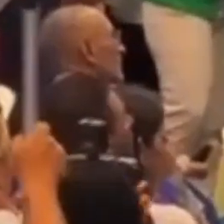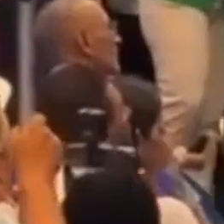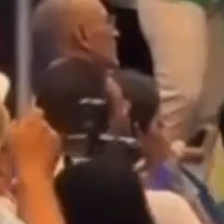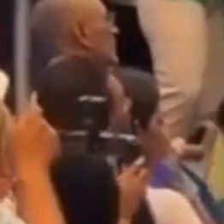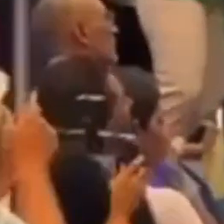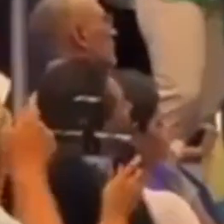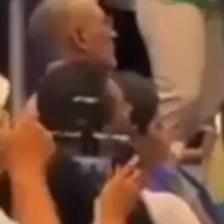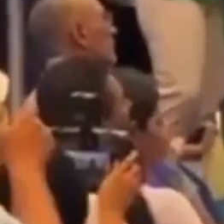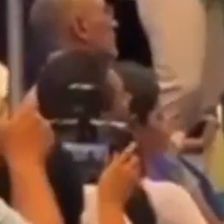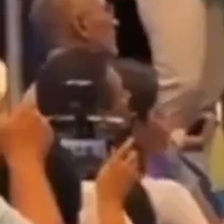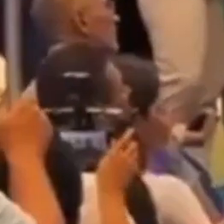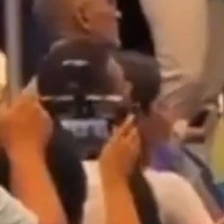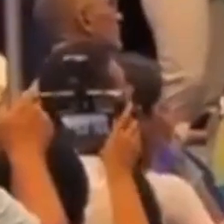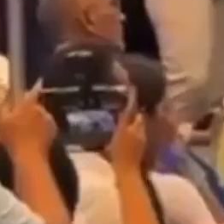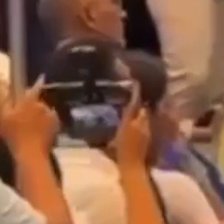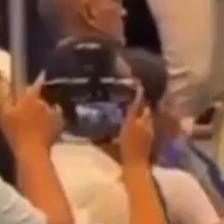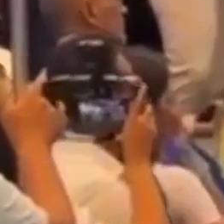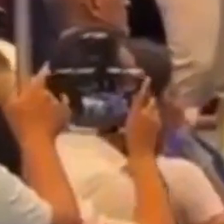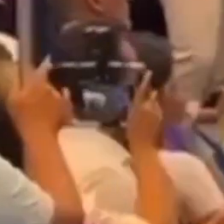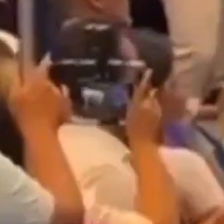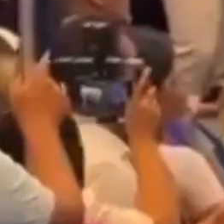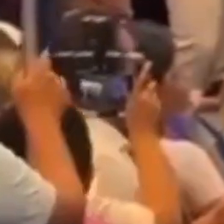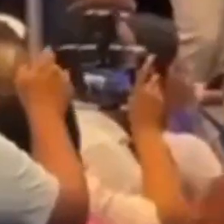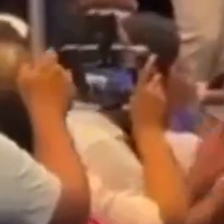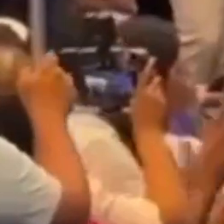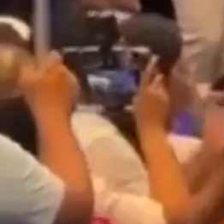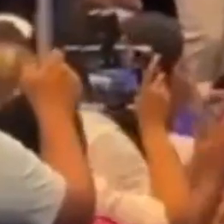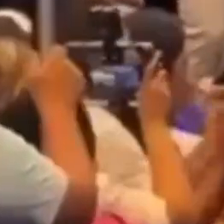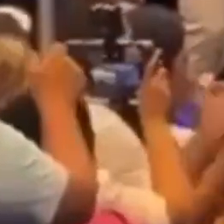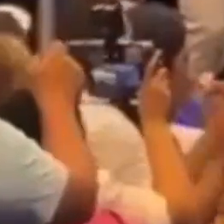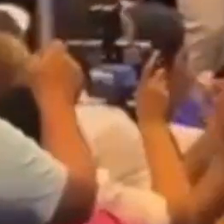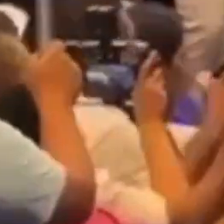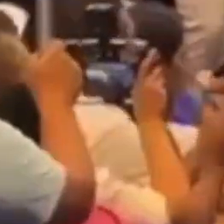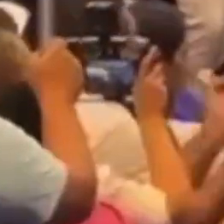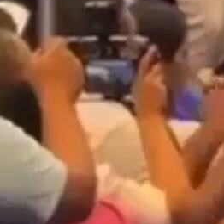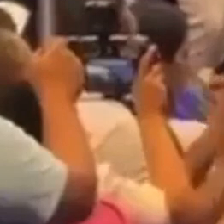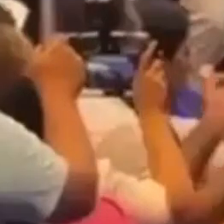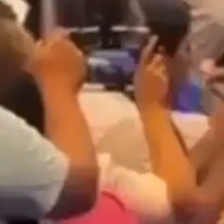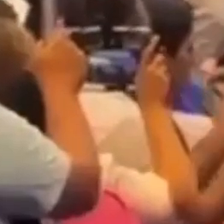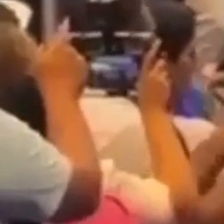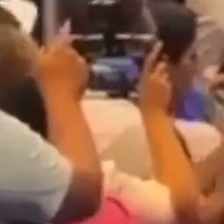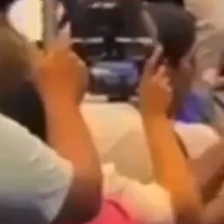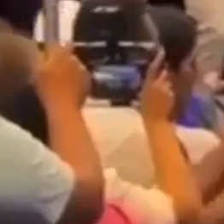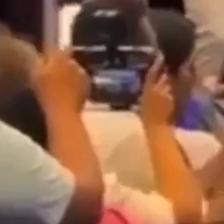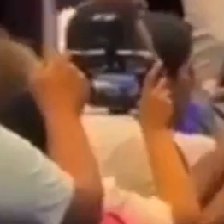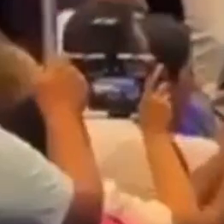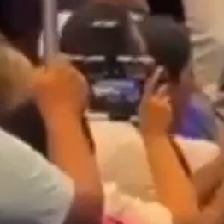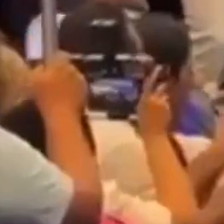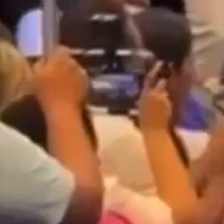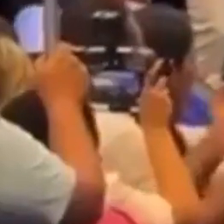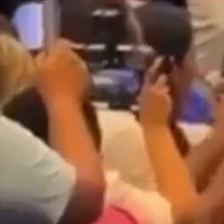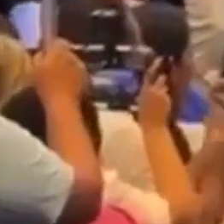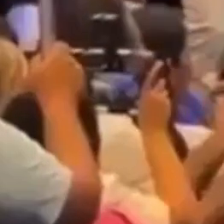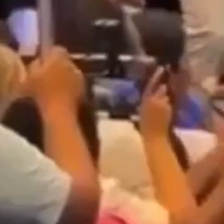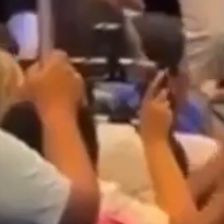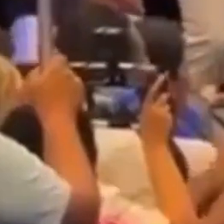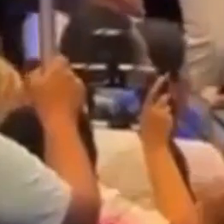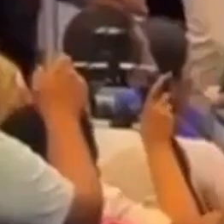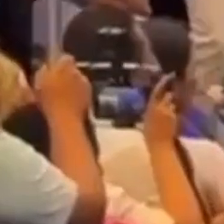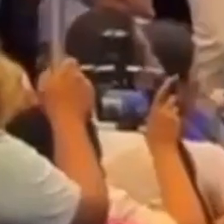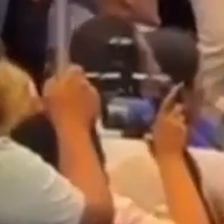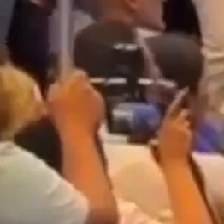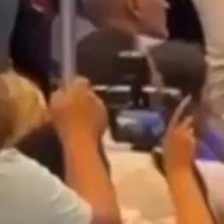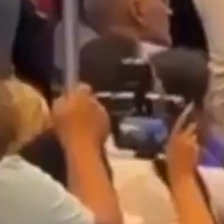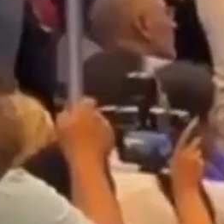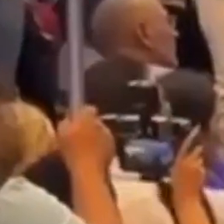Uma obra pública sequer se realiza nesse estado sem pagar propina para os donos do poder que estão aí. Quem quiser investigar é fácil.